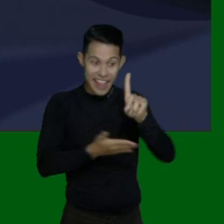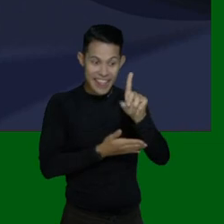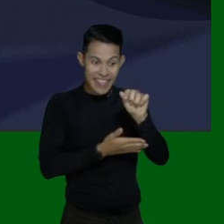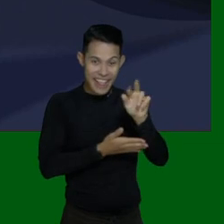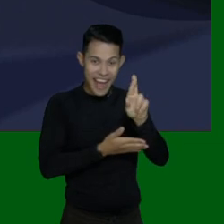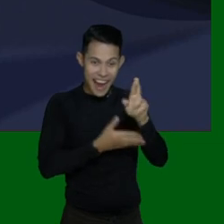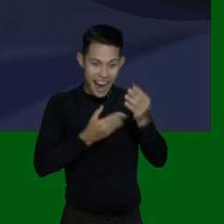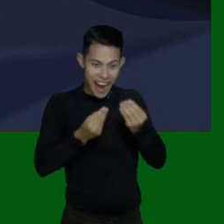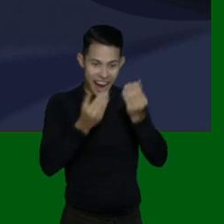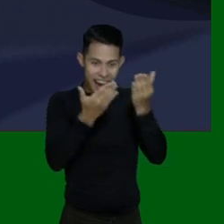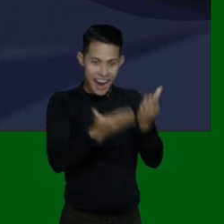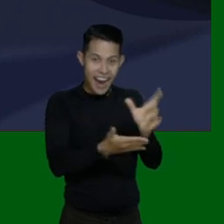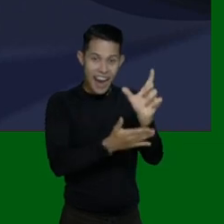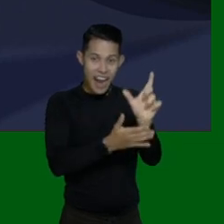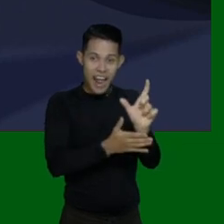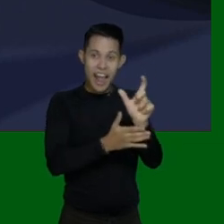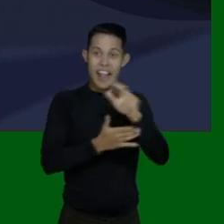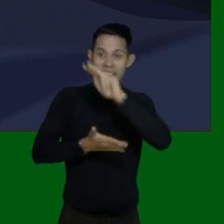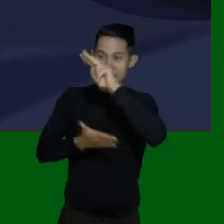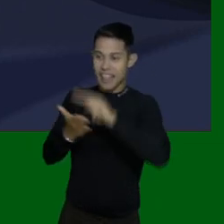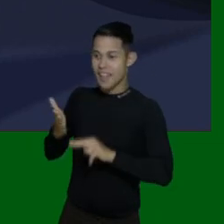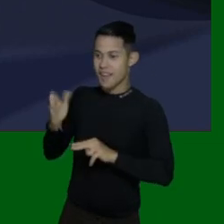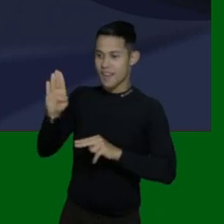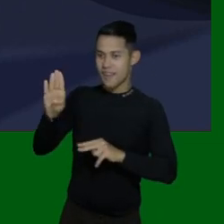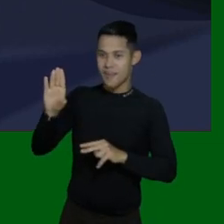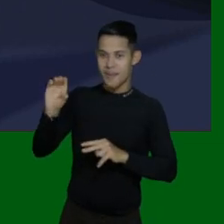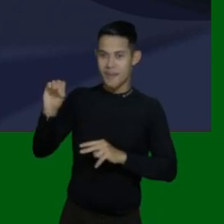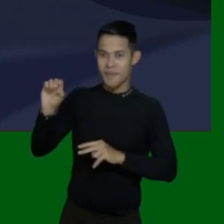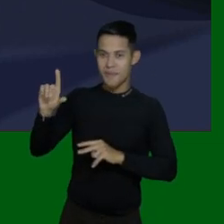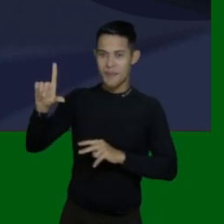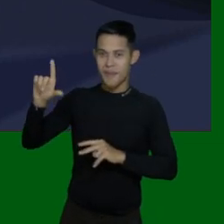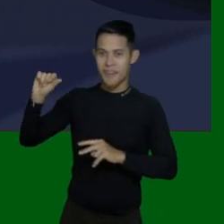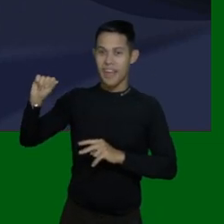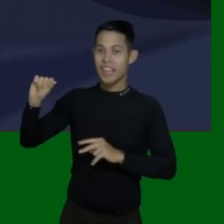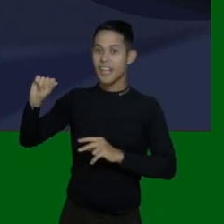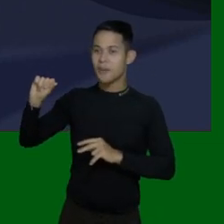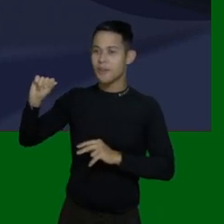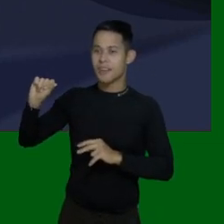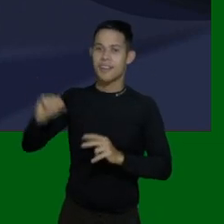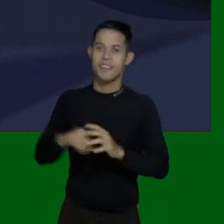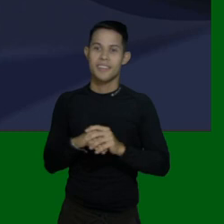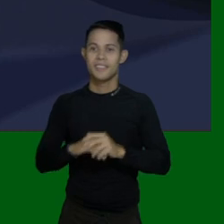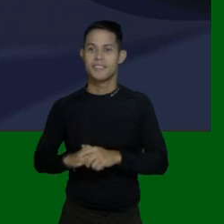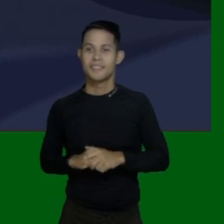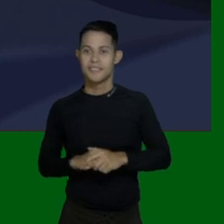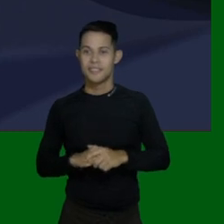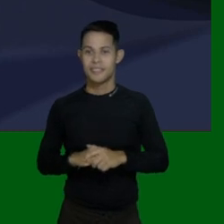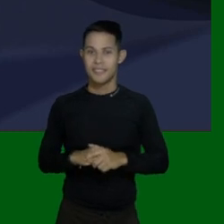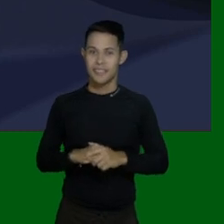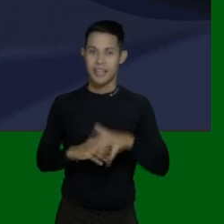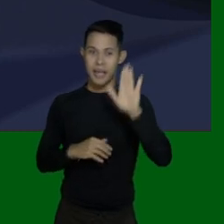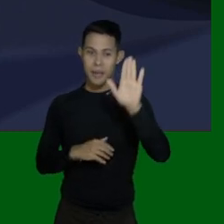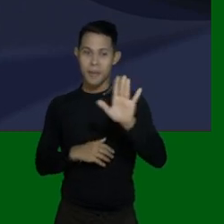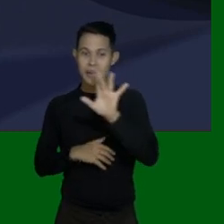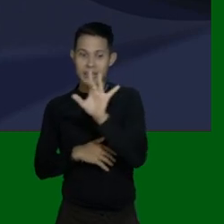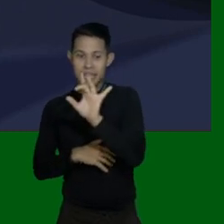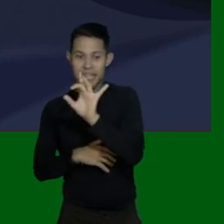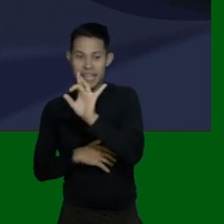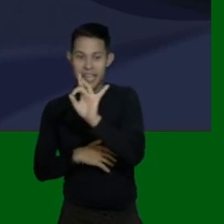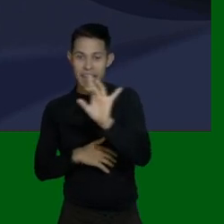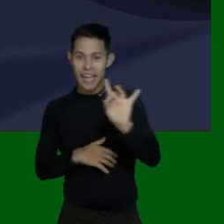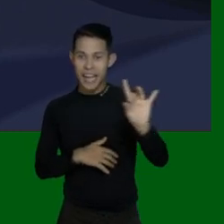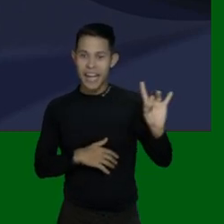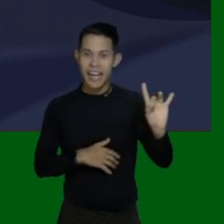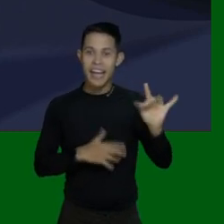leu bola que Fantástico e muita gente não entende mas cada vitória tem